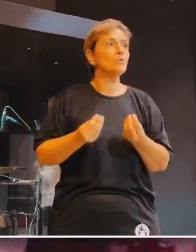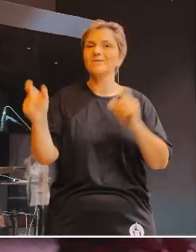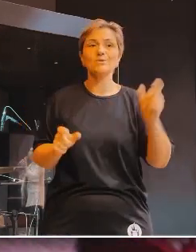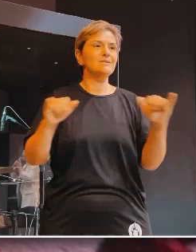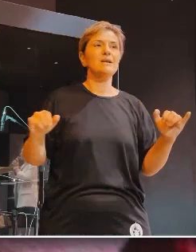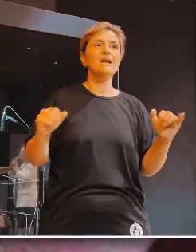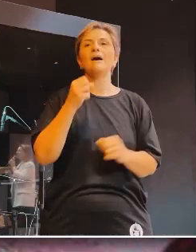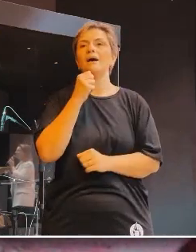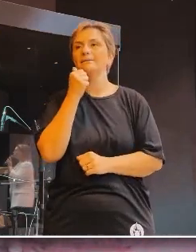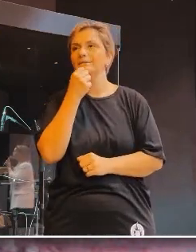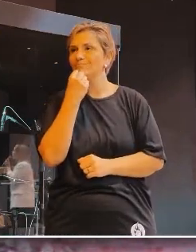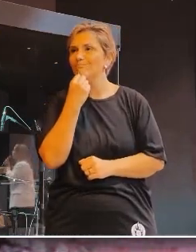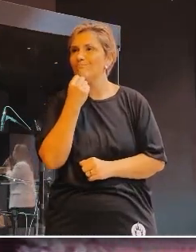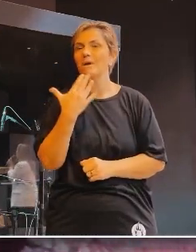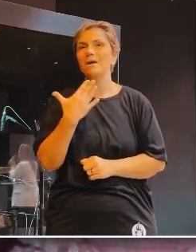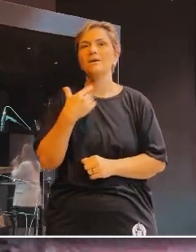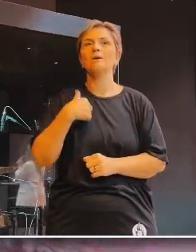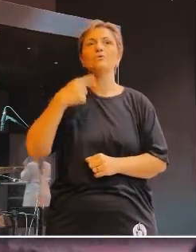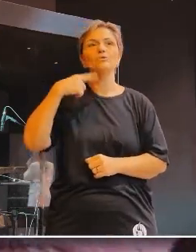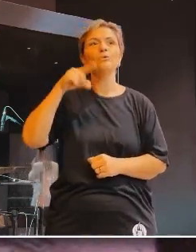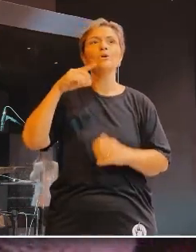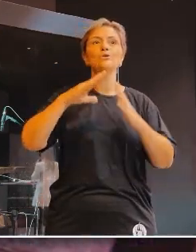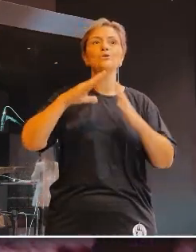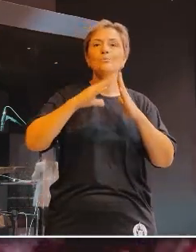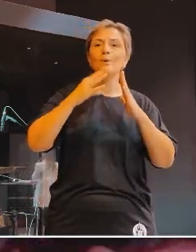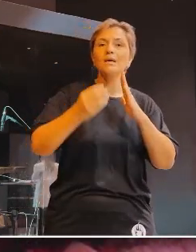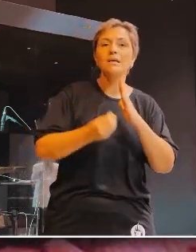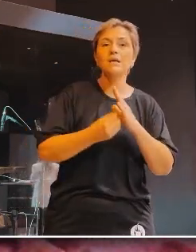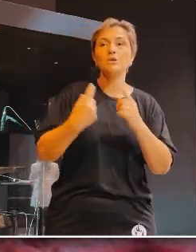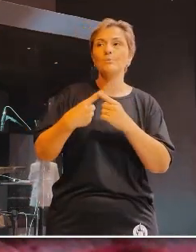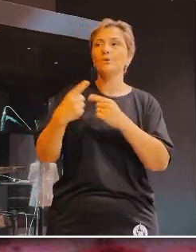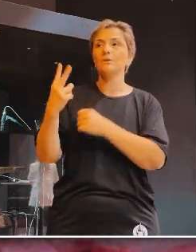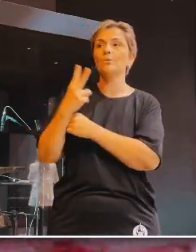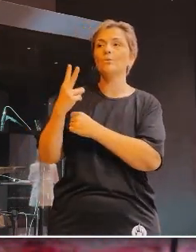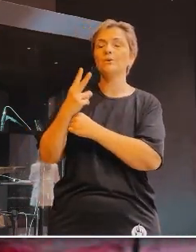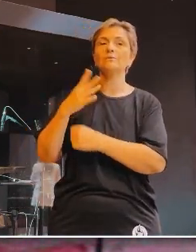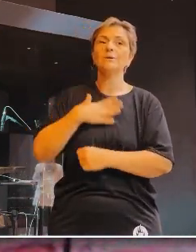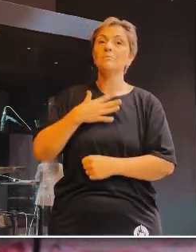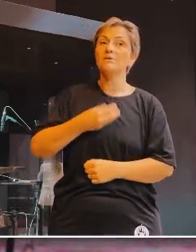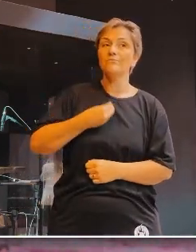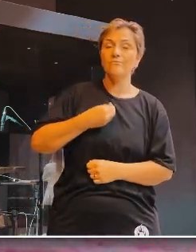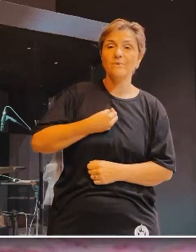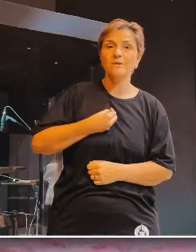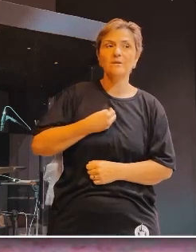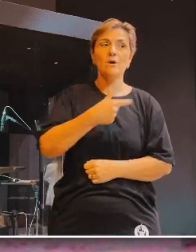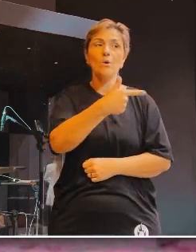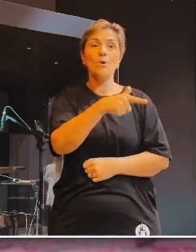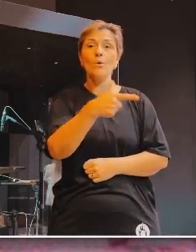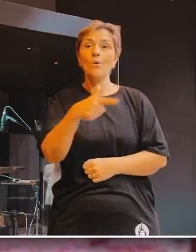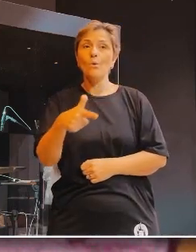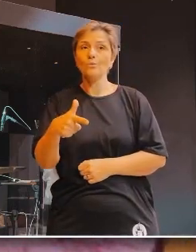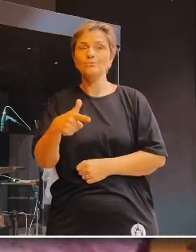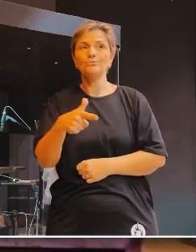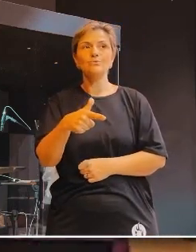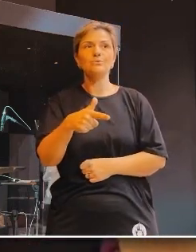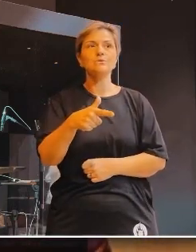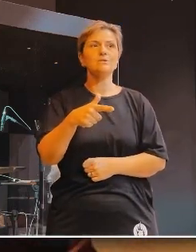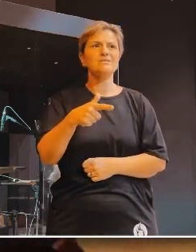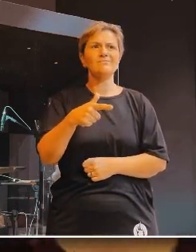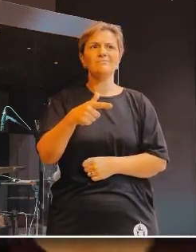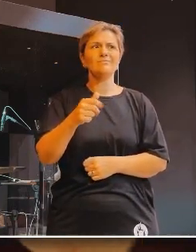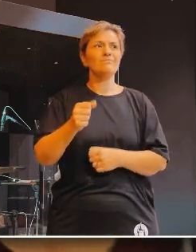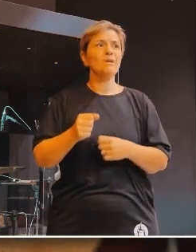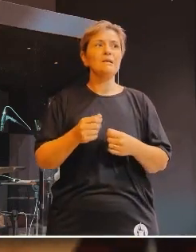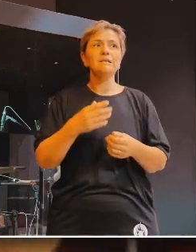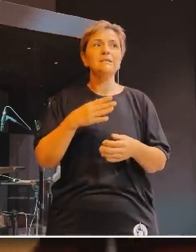uma igreja, porque eu estou sendo suprido e cuidado. E outros se viram